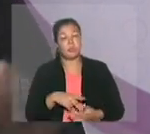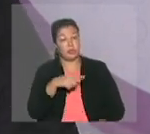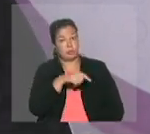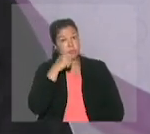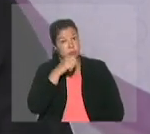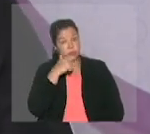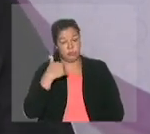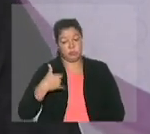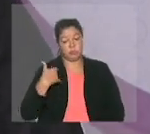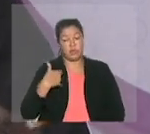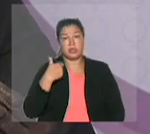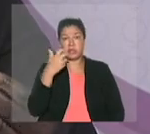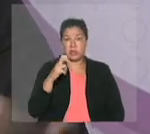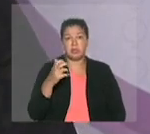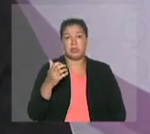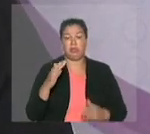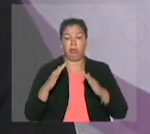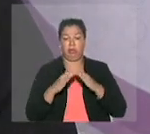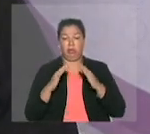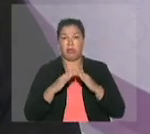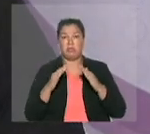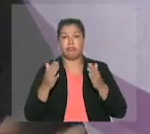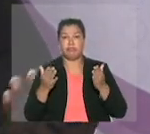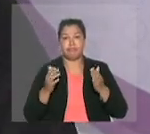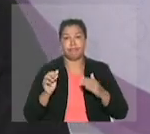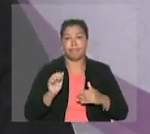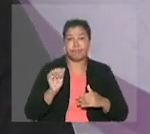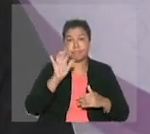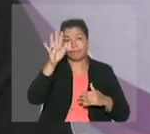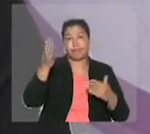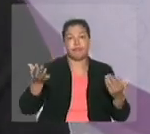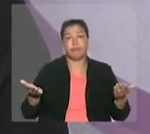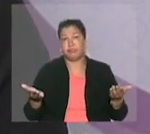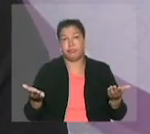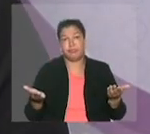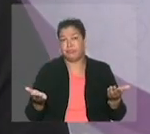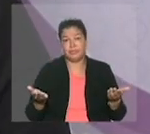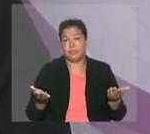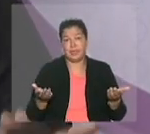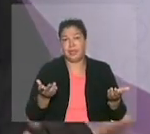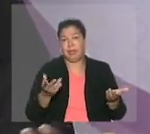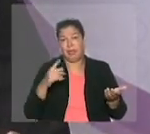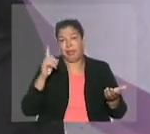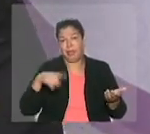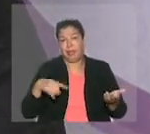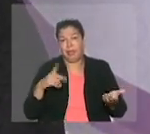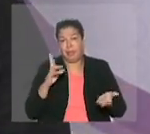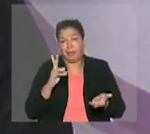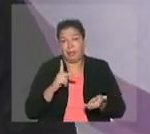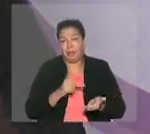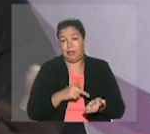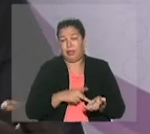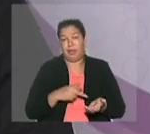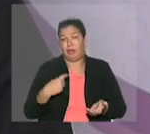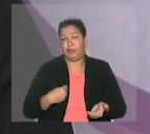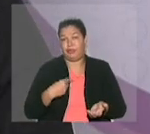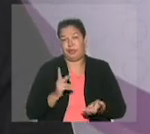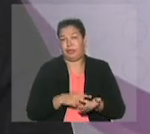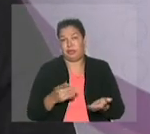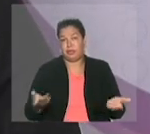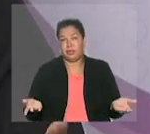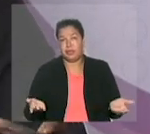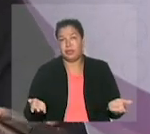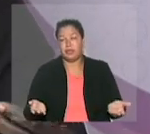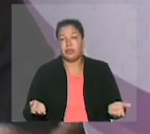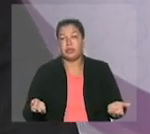real, 15 anos, moradora de favela, porque é assim, essa é a realidade, assim que o racismo institucional ele se